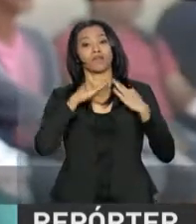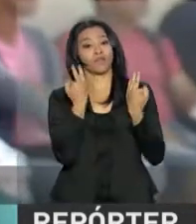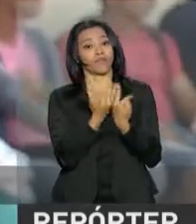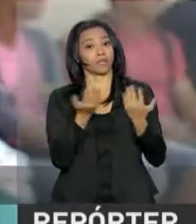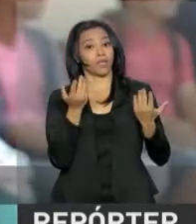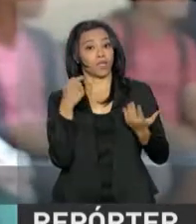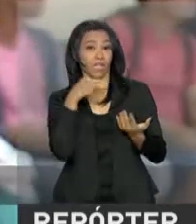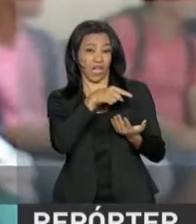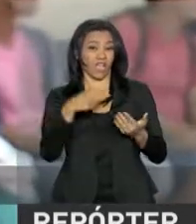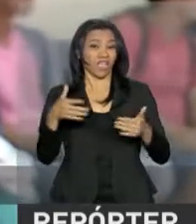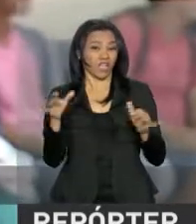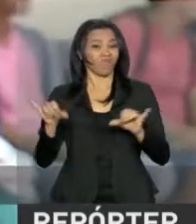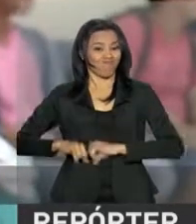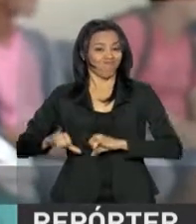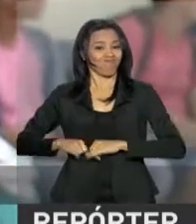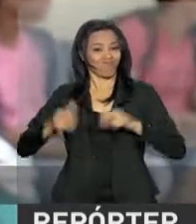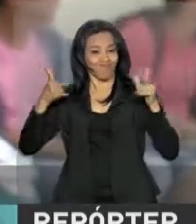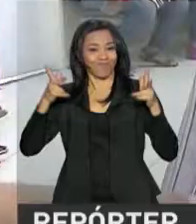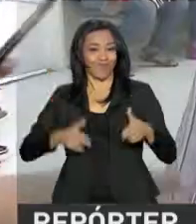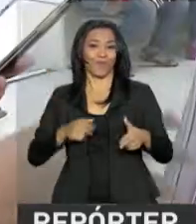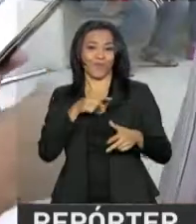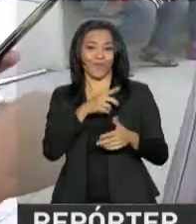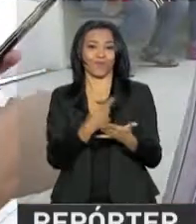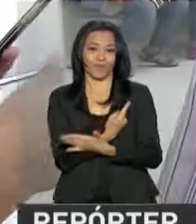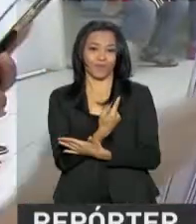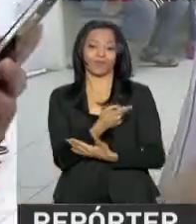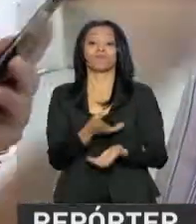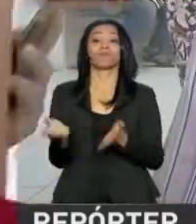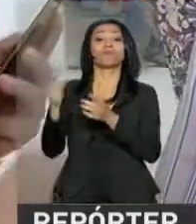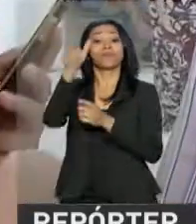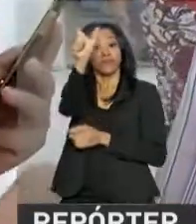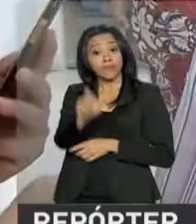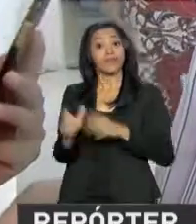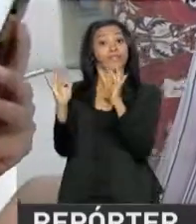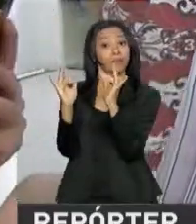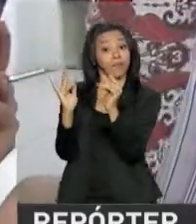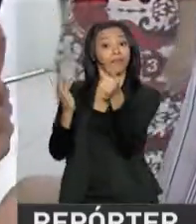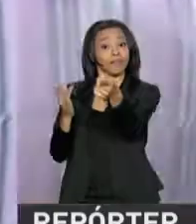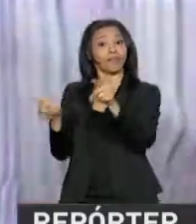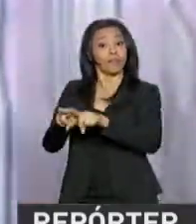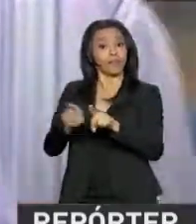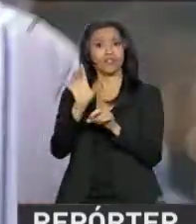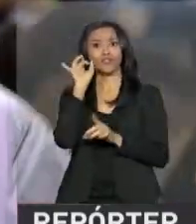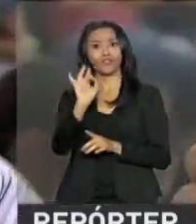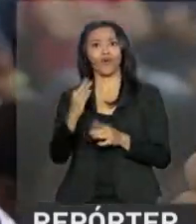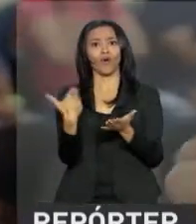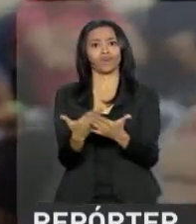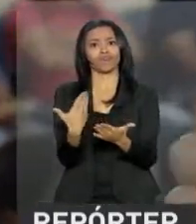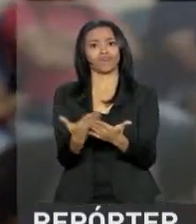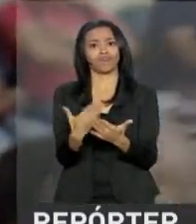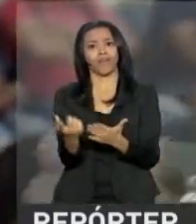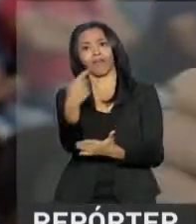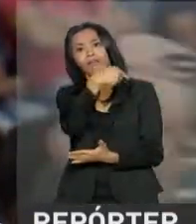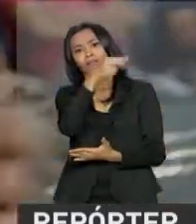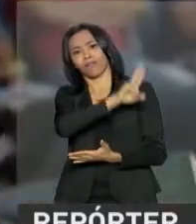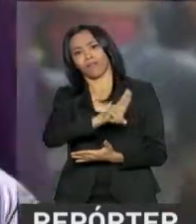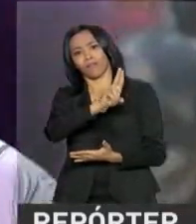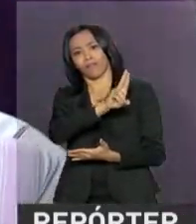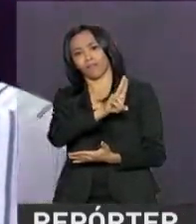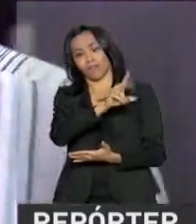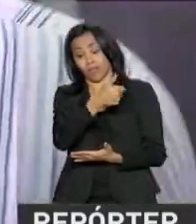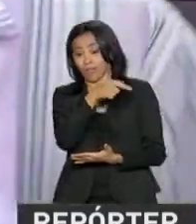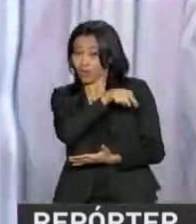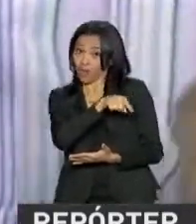estão passando por essa situação a namorada de jansen também só estudava no país de origem e no brasil quer